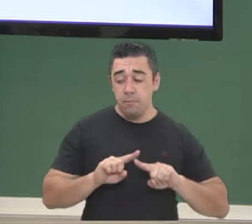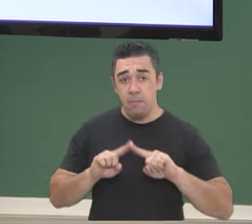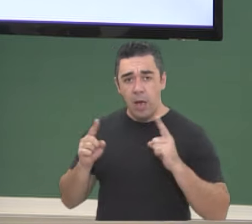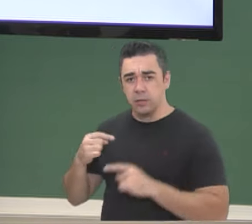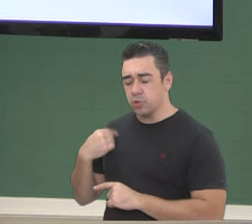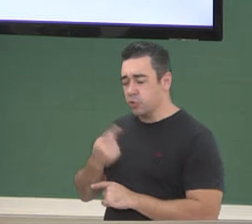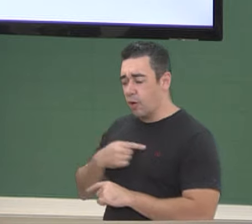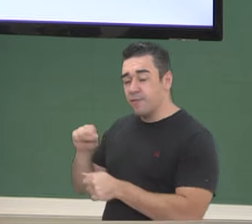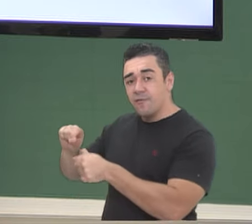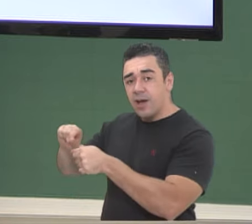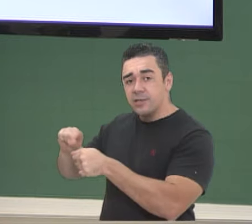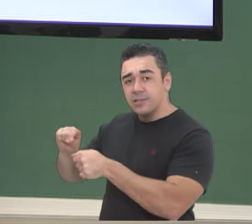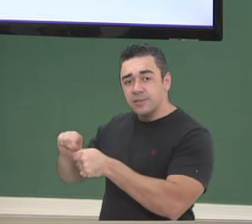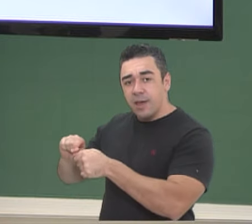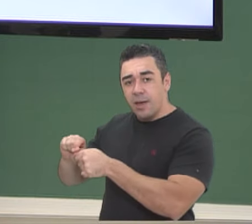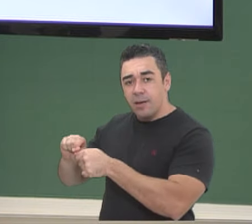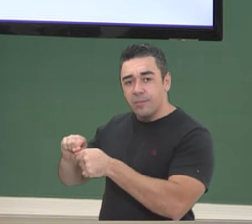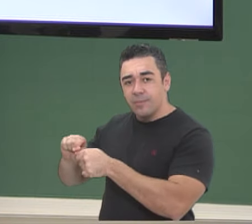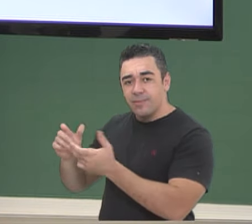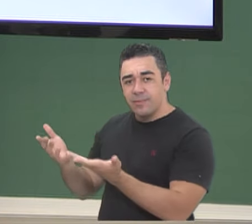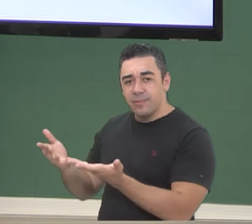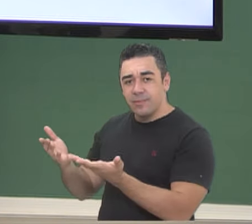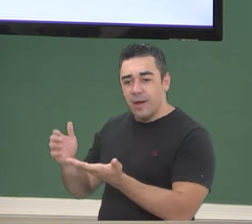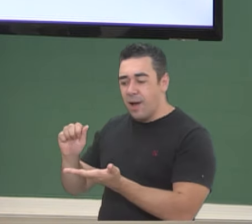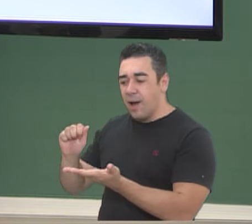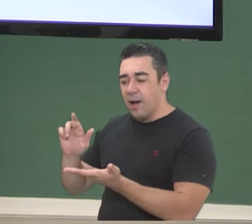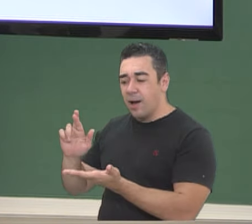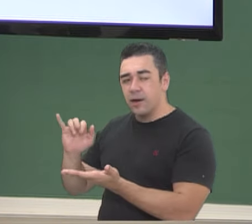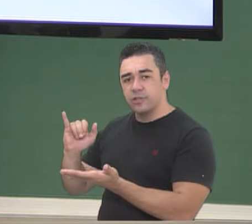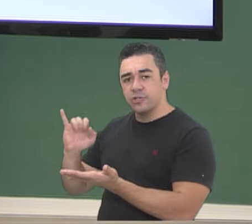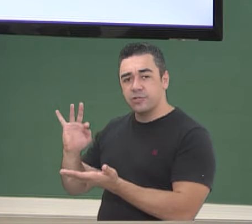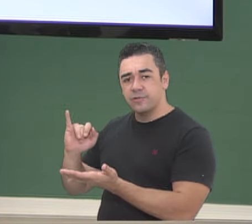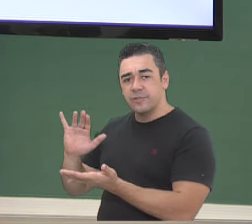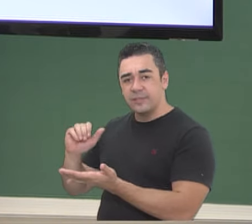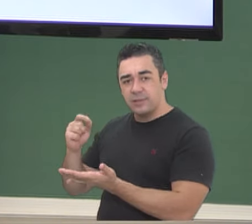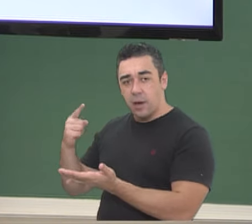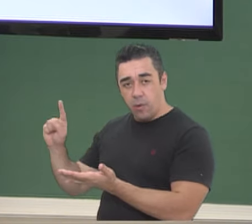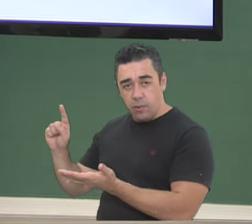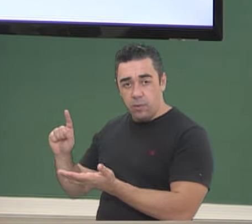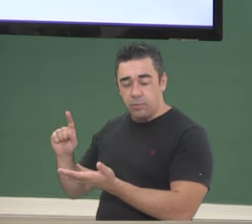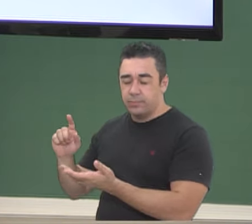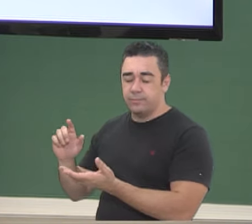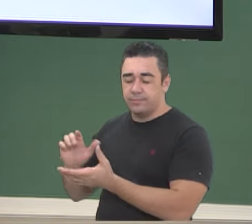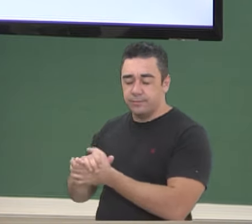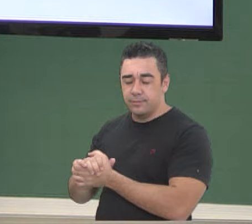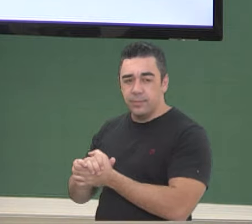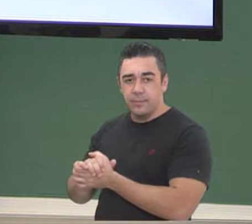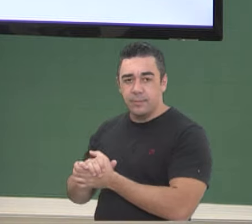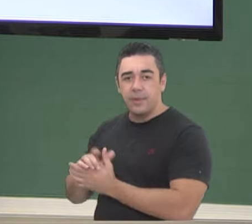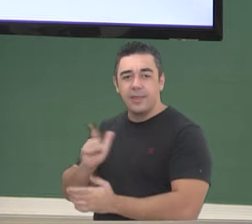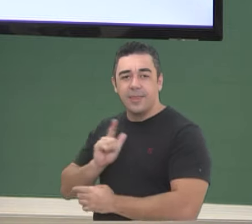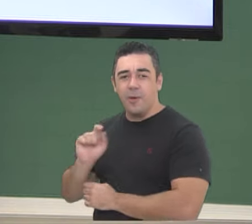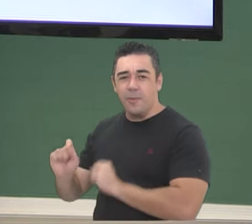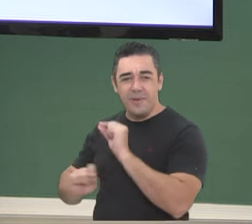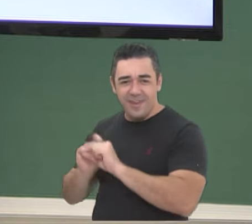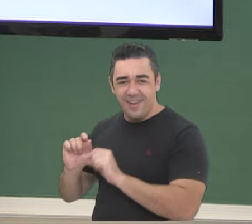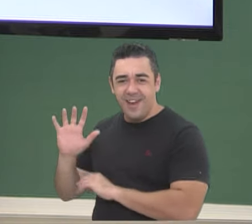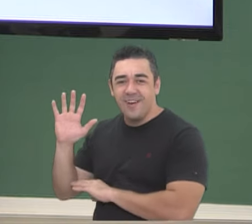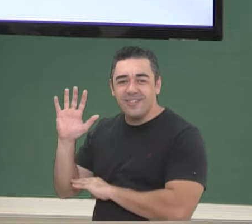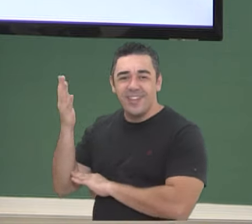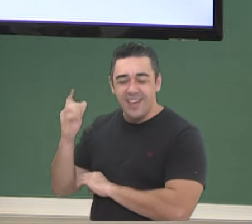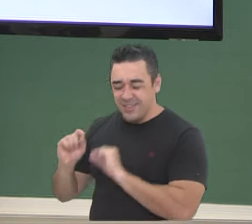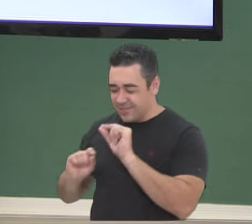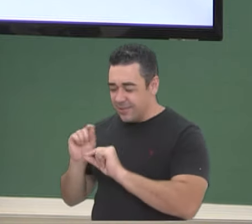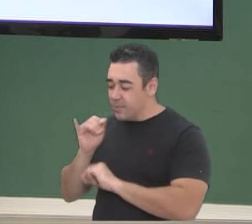artificial o que que seria isso basicamente o magnetismo artificial é quando a